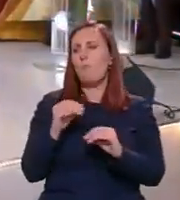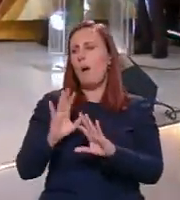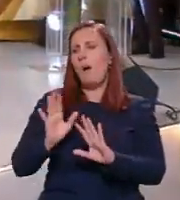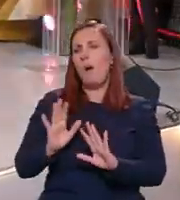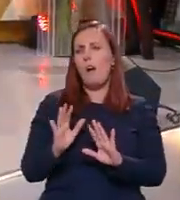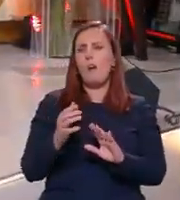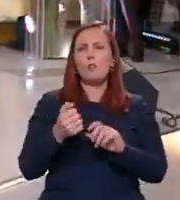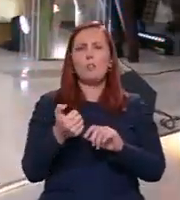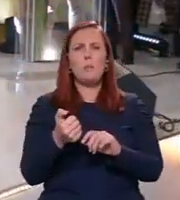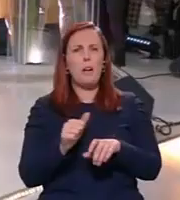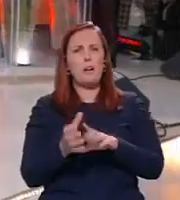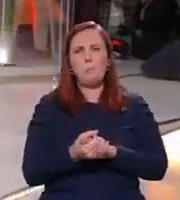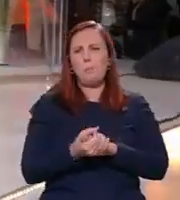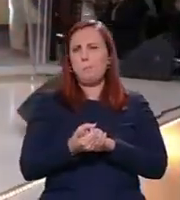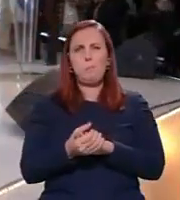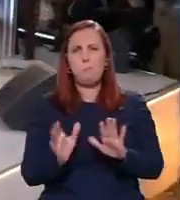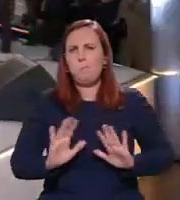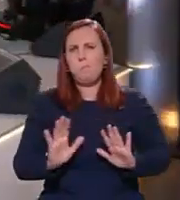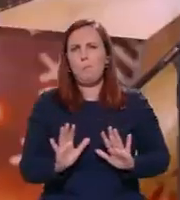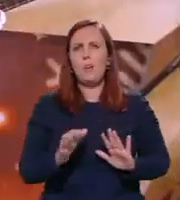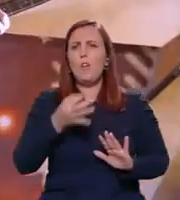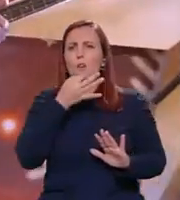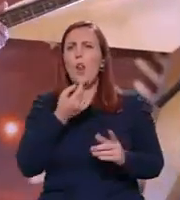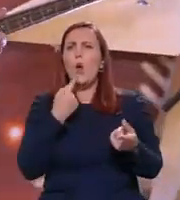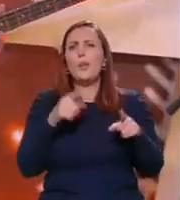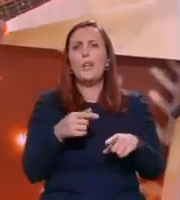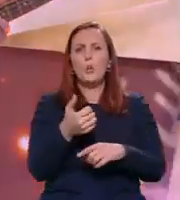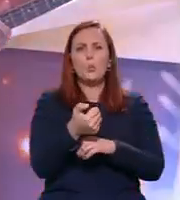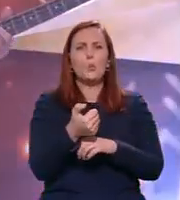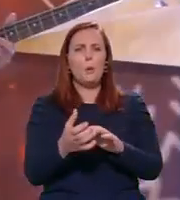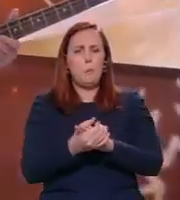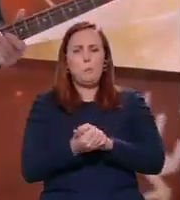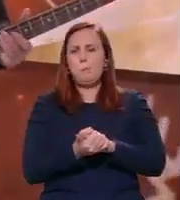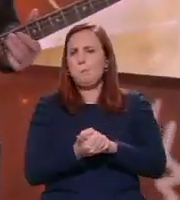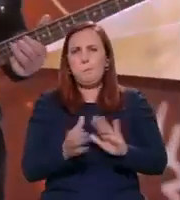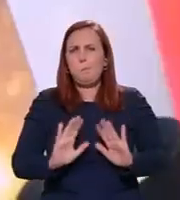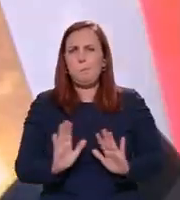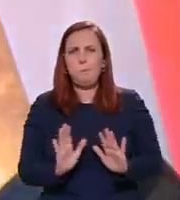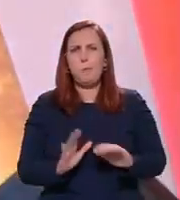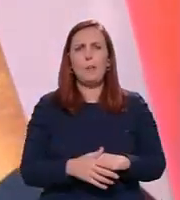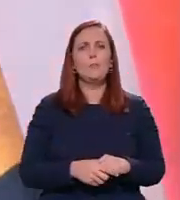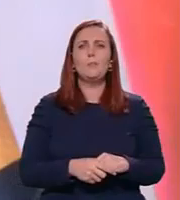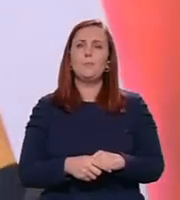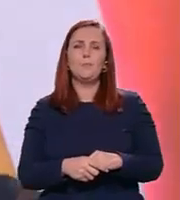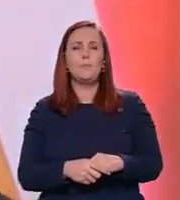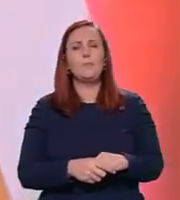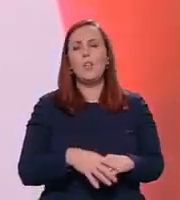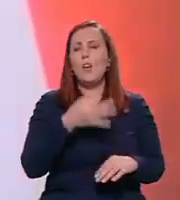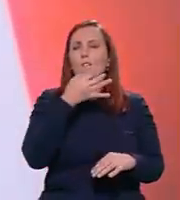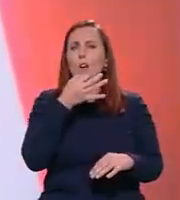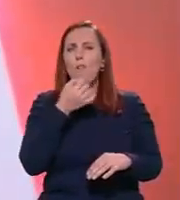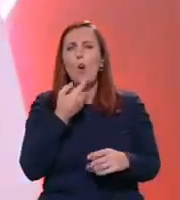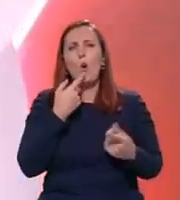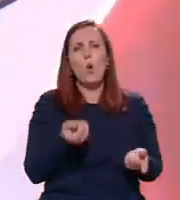do sapato apertado. Já não quero mais falar do sapato apertado. Já não